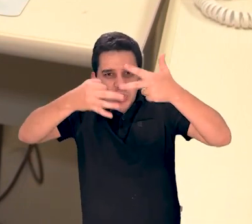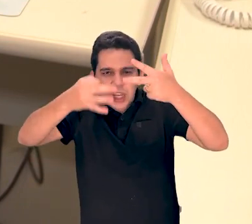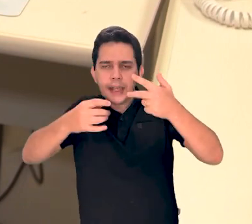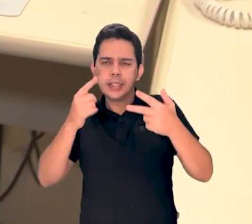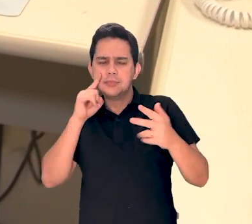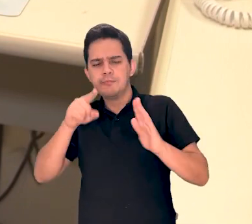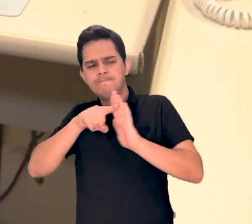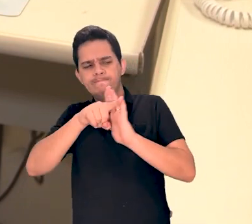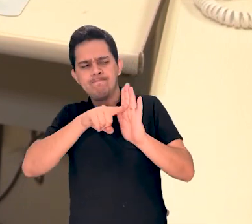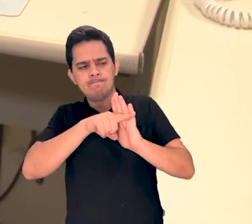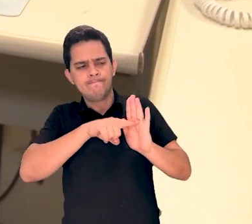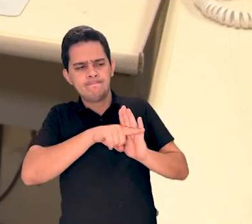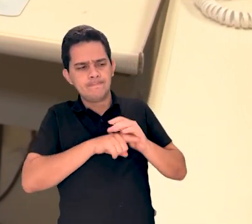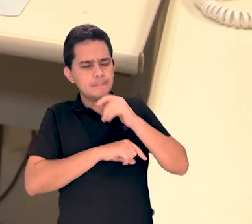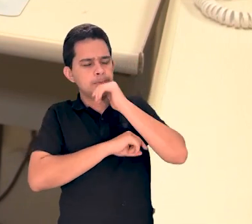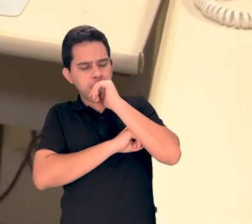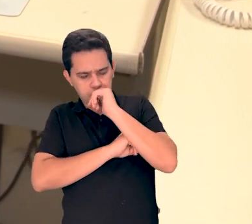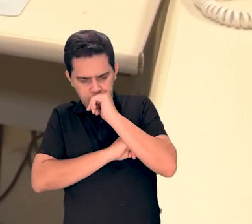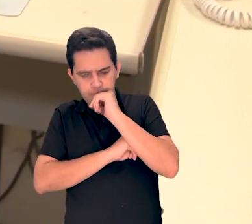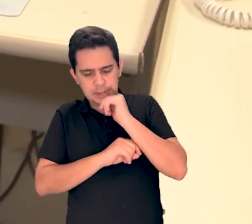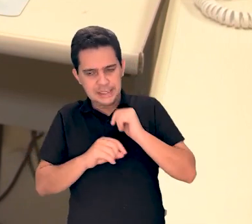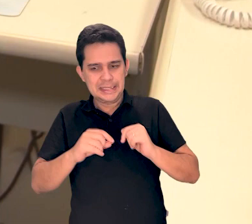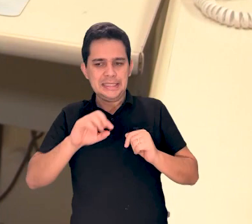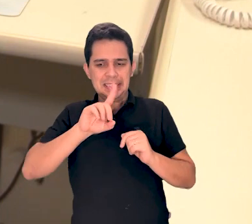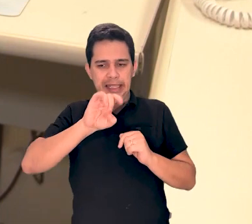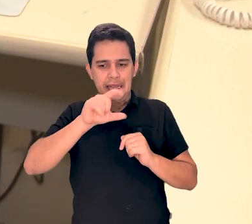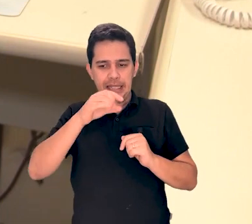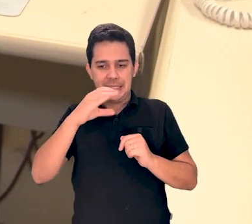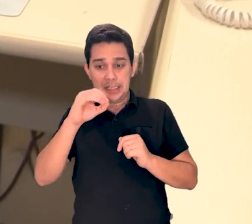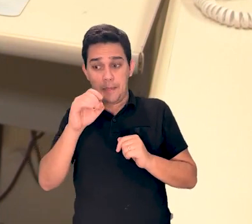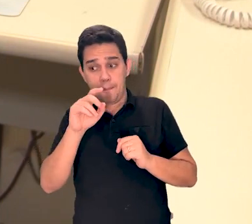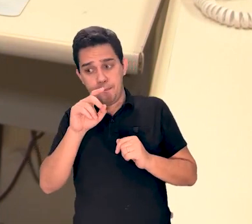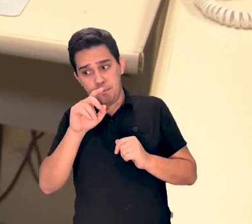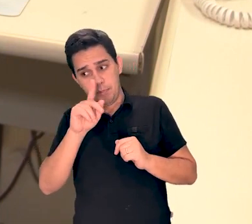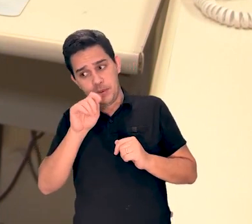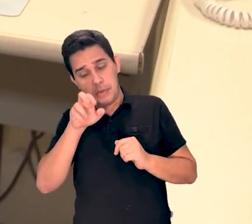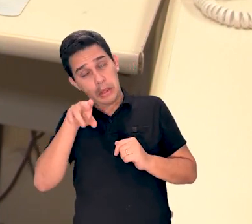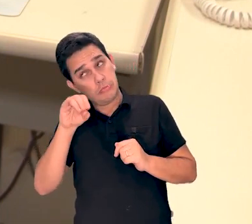pouco mais de cuidado essa questão e